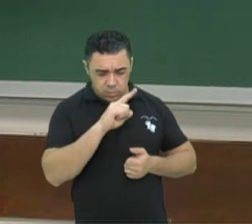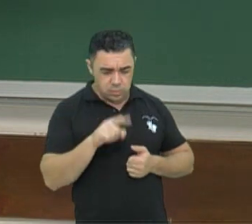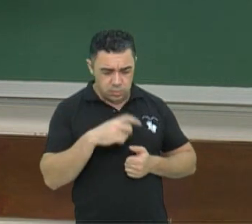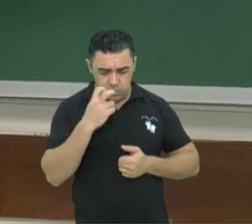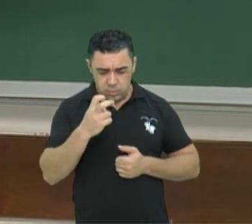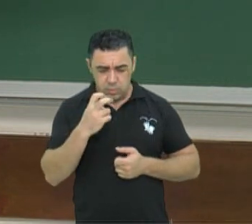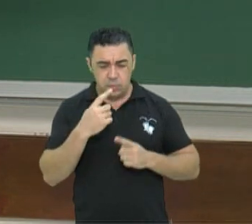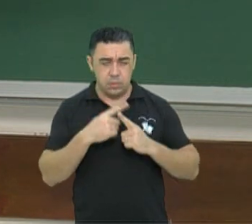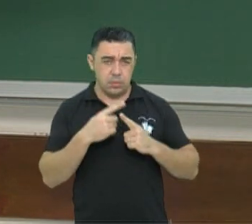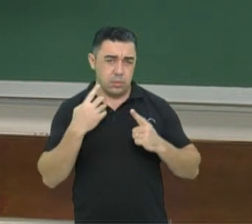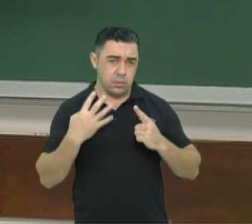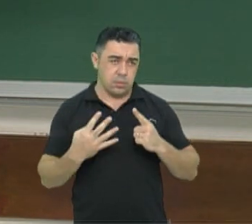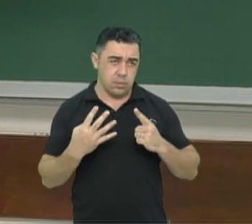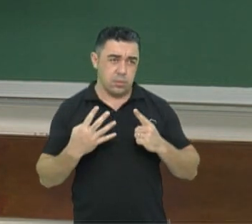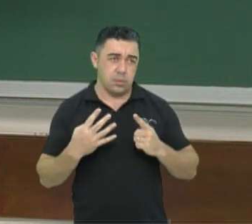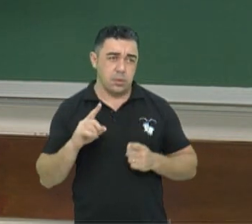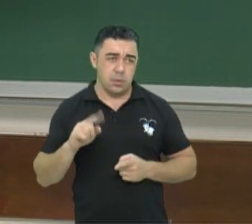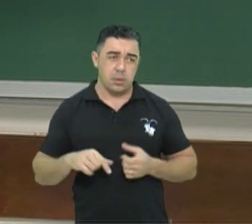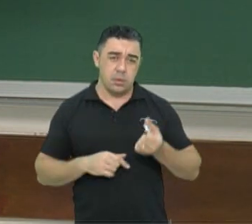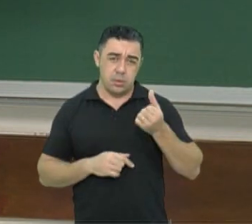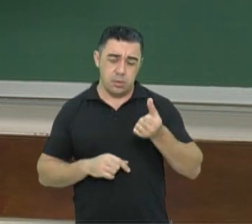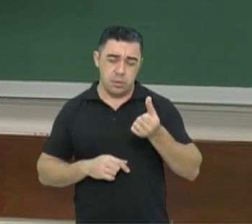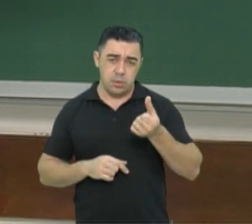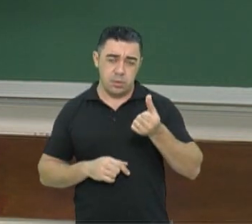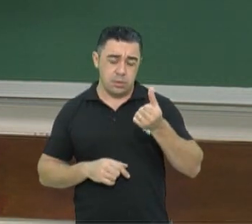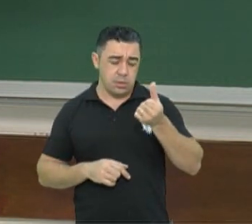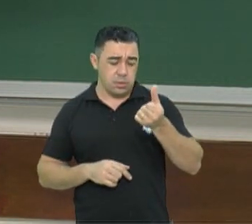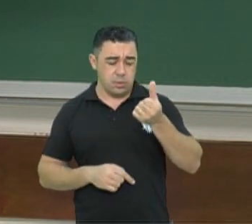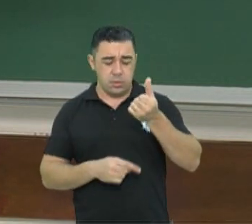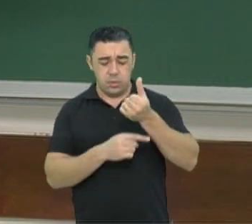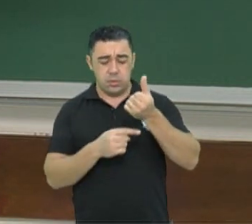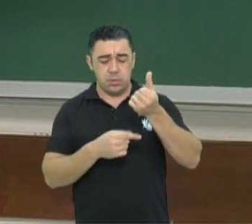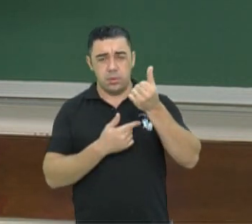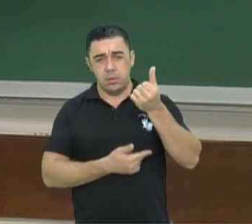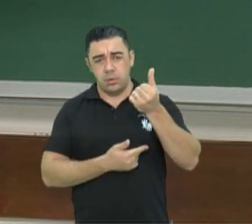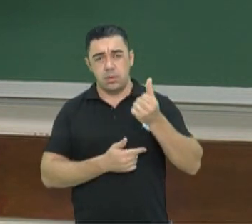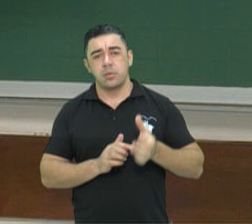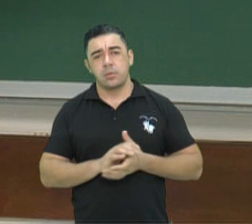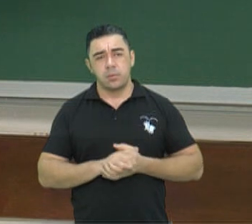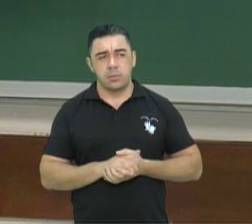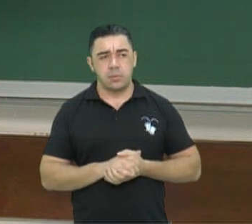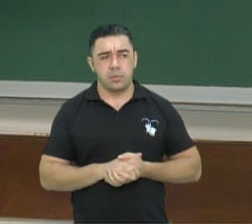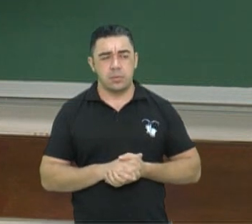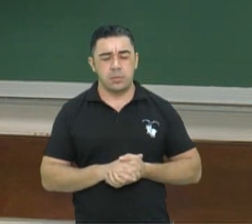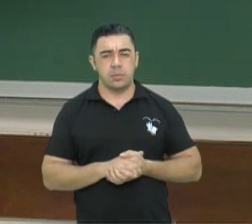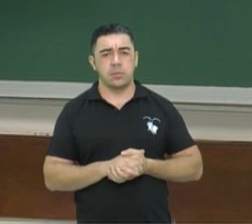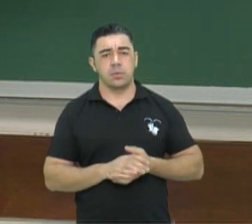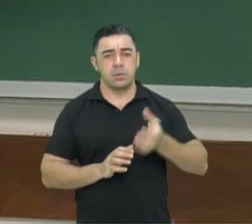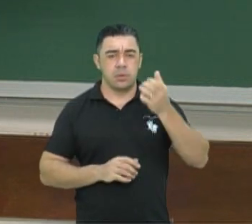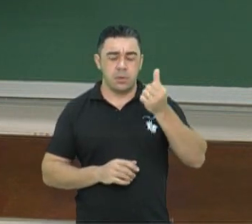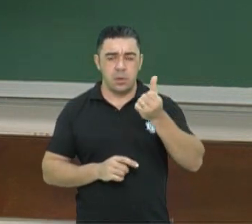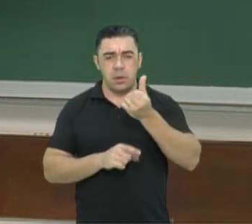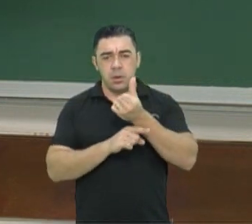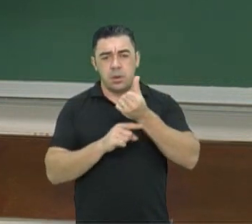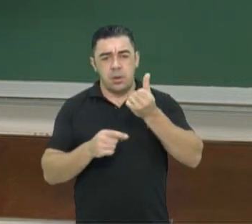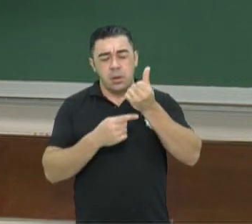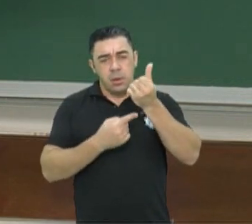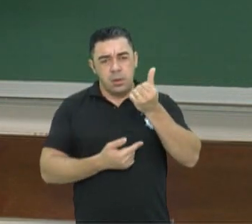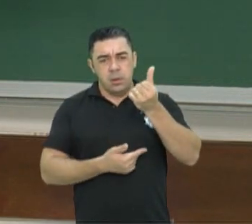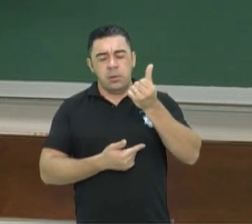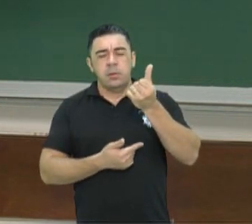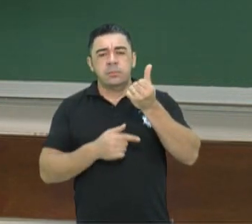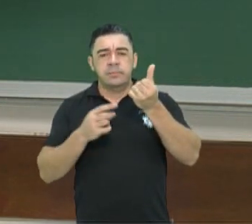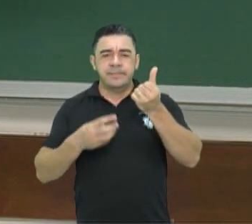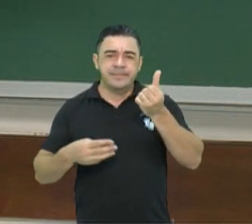1,5 vezes 4, eu tenho 6. Logo, eu tenho que 6 dividindo por 2